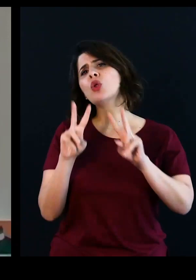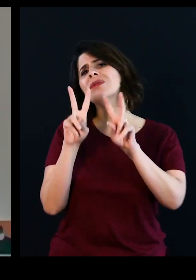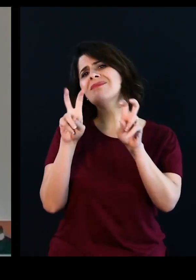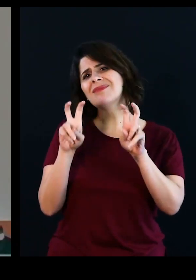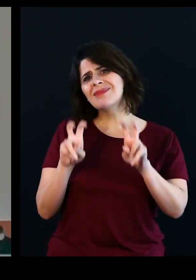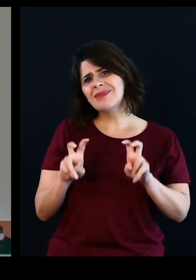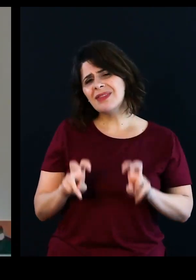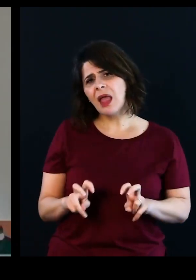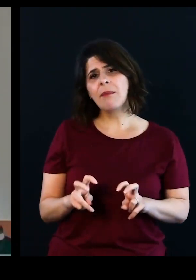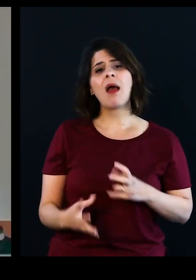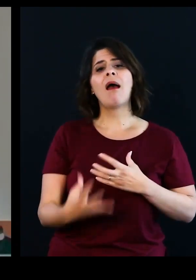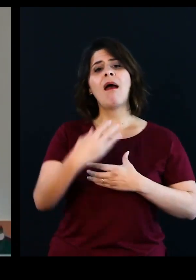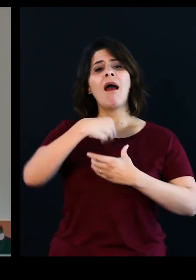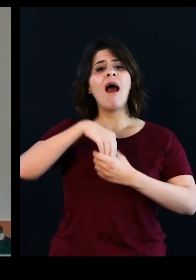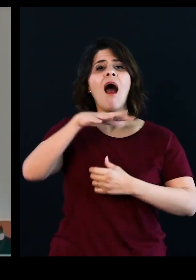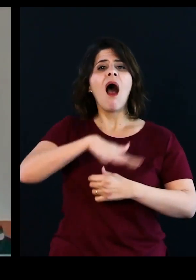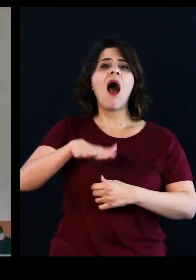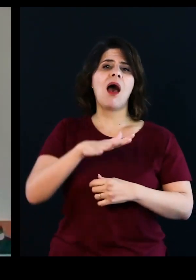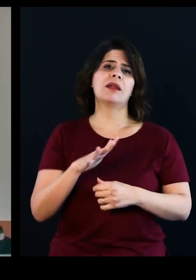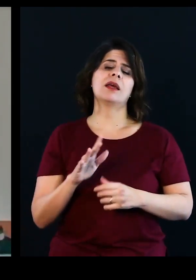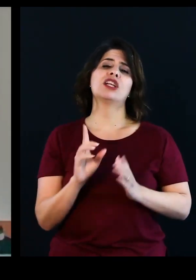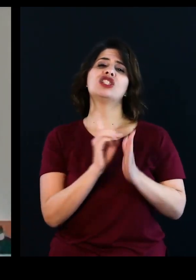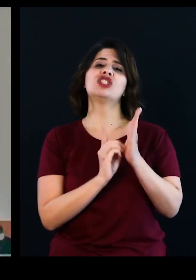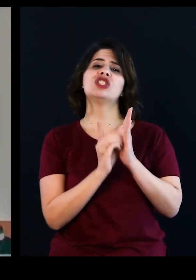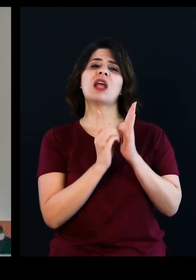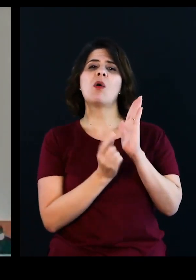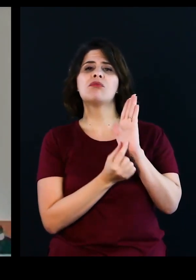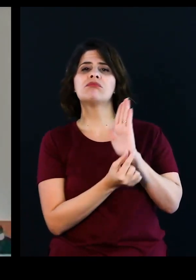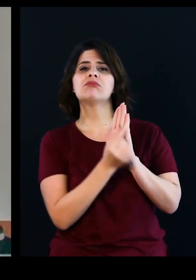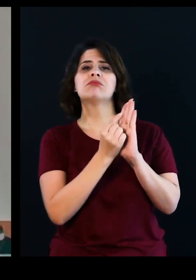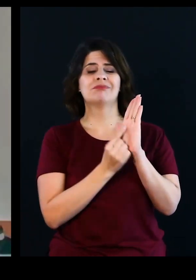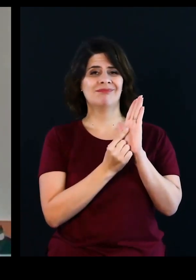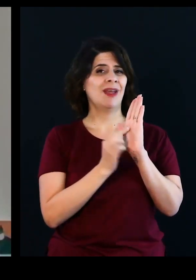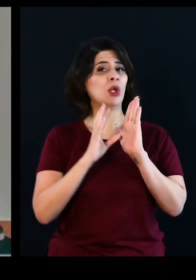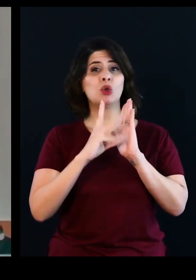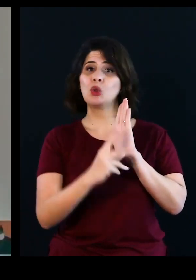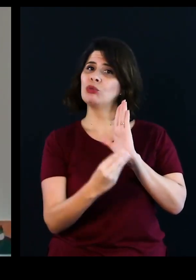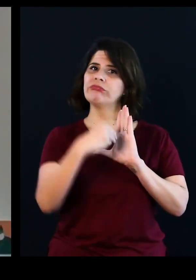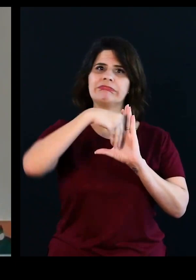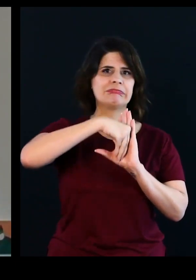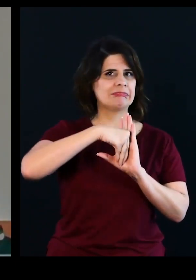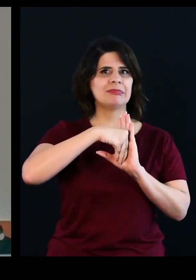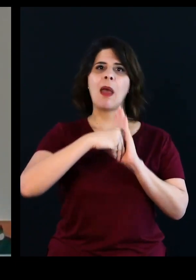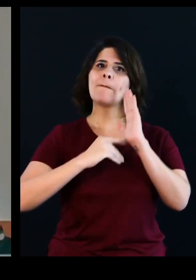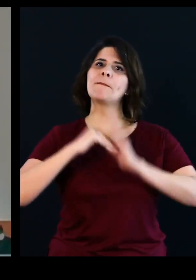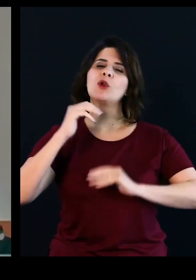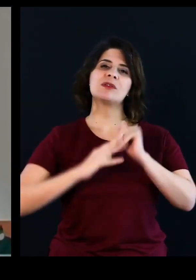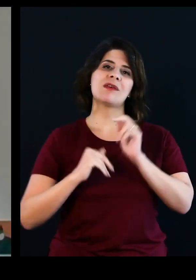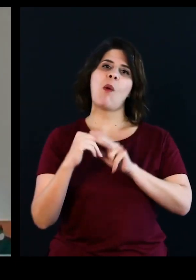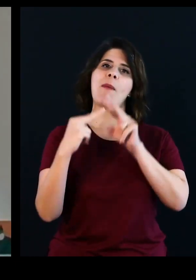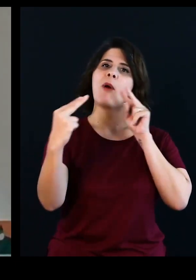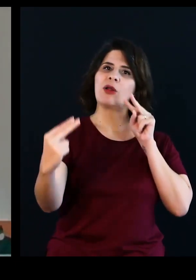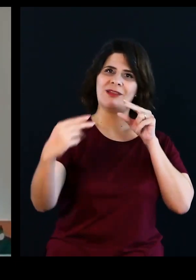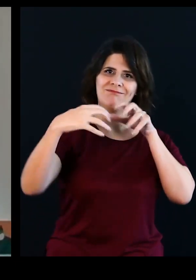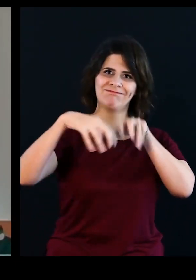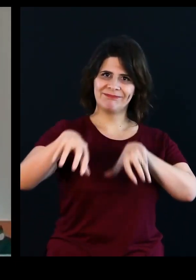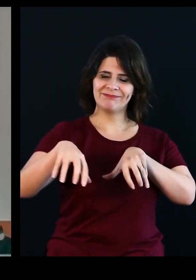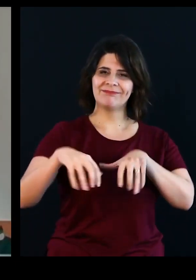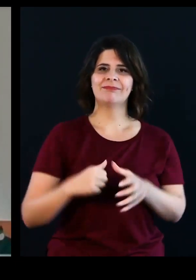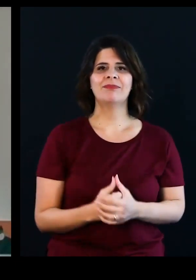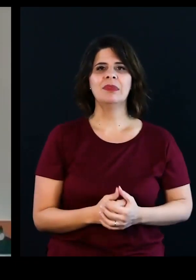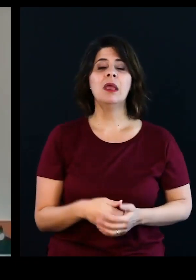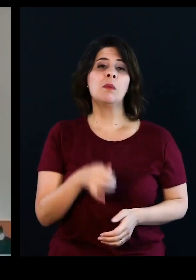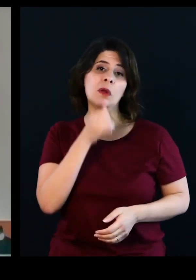tudo para o mundo digital, vamos dizer assim, transferir tudo da medida possível da produção remota. O que nós fizemos? O nosso programa